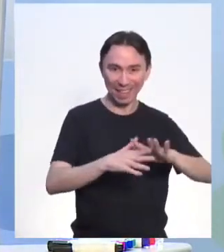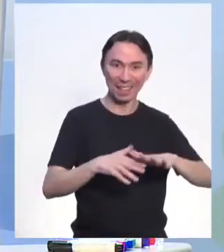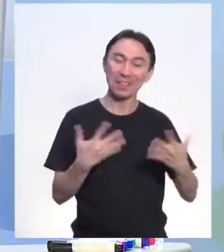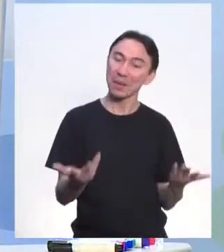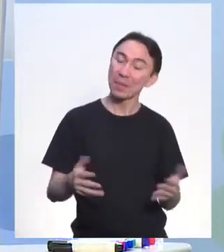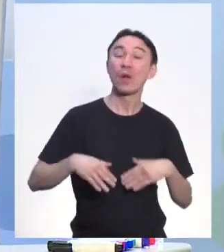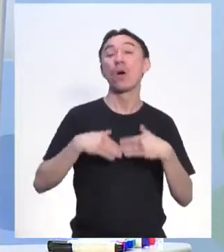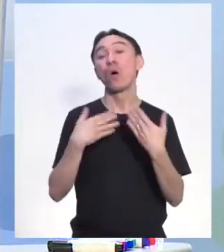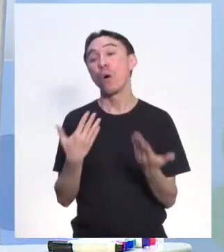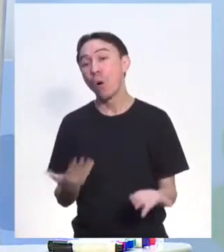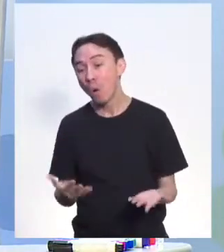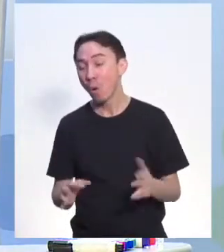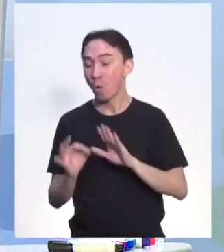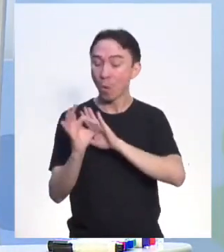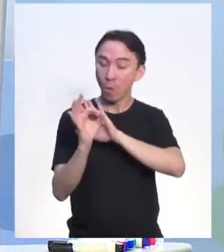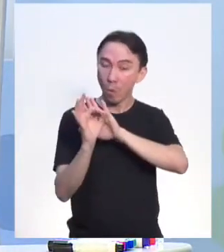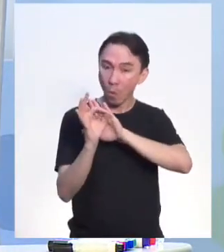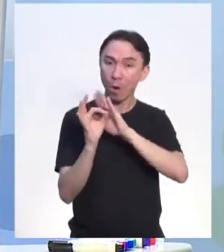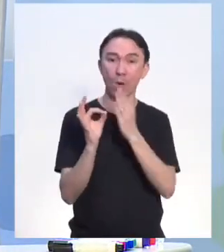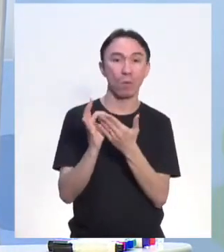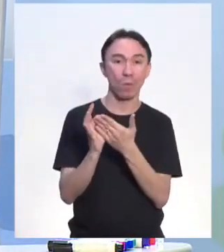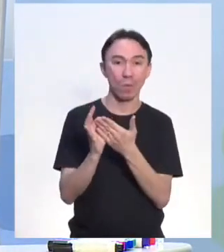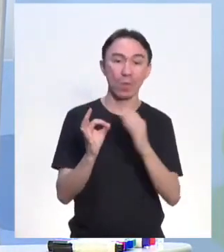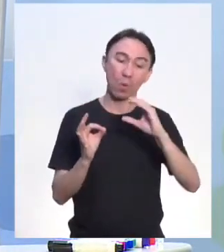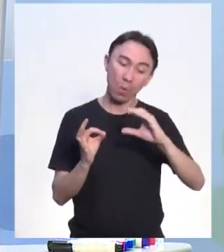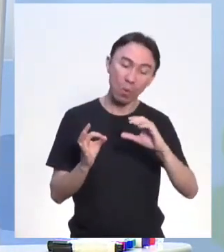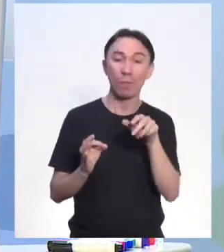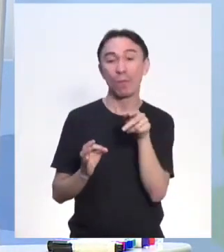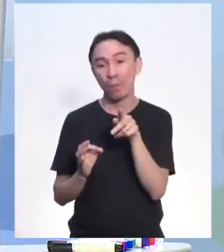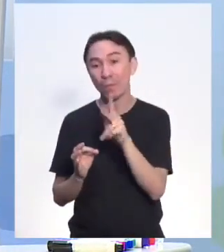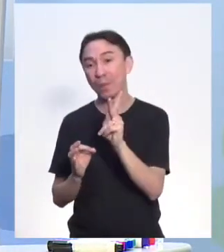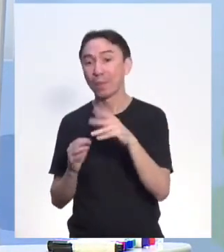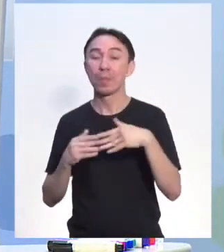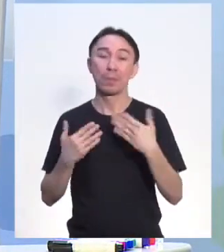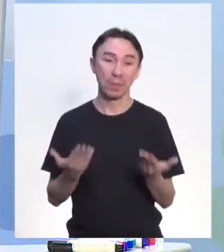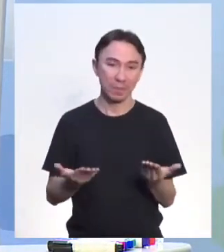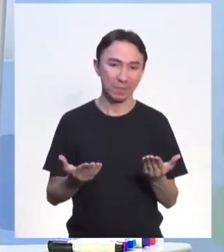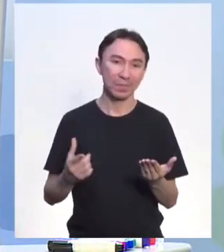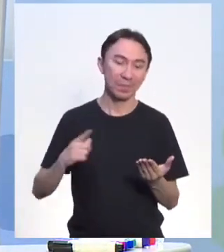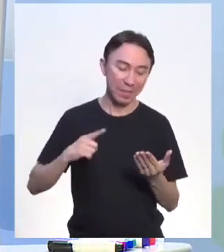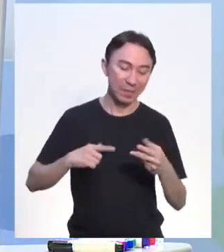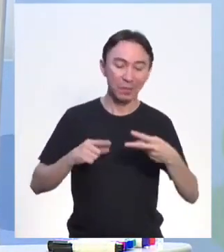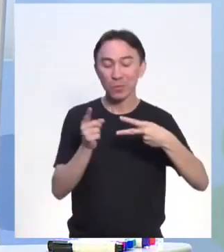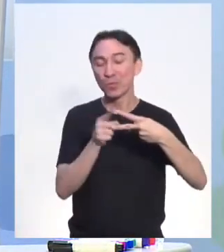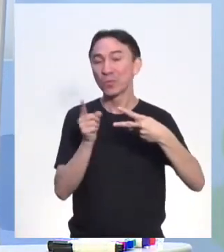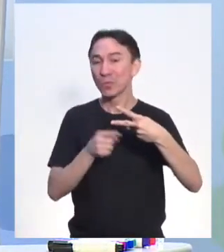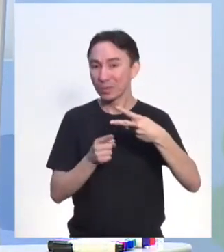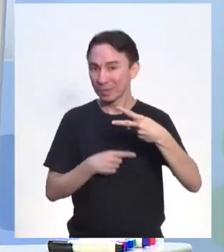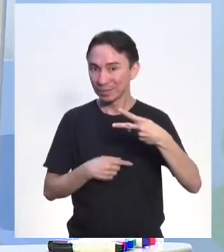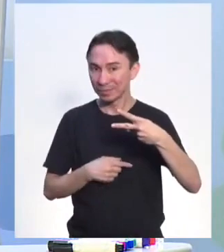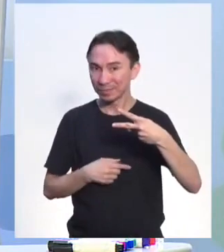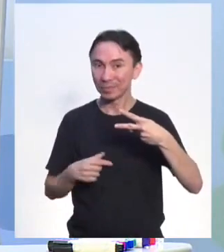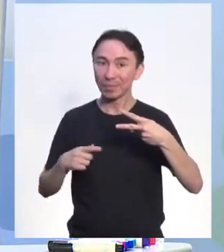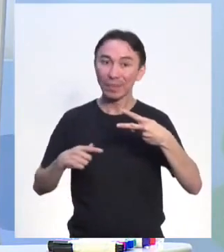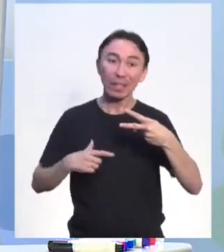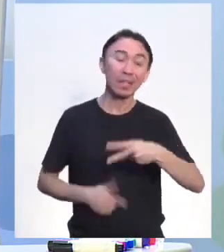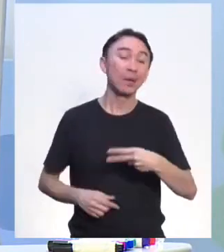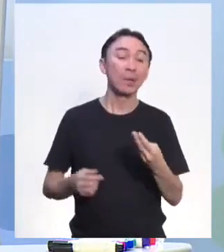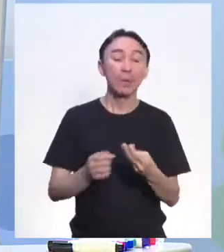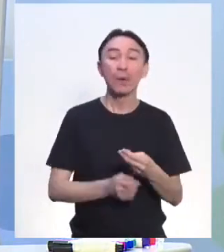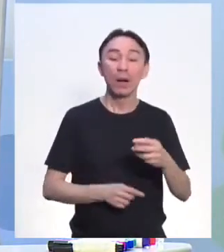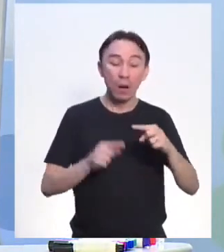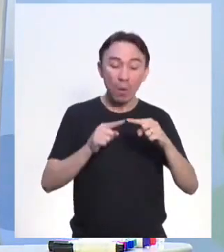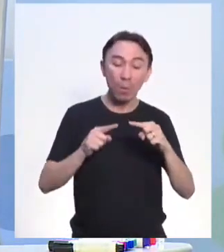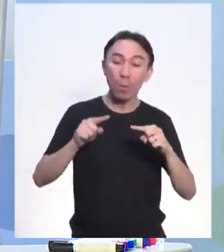vai ser cara ou vai ser coroa. Então, a gente tem dois elementos. Então, o N de ômega é 2. Então, dentro desses dois, a